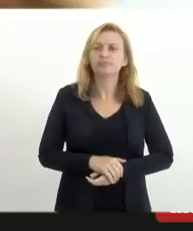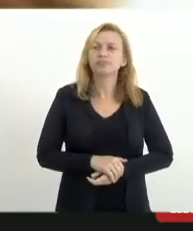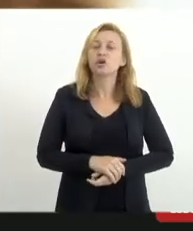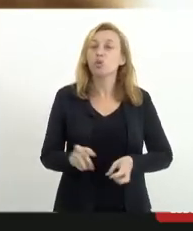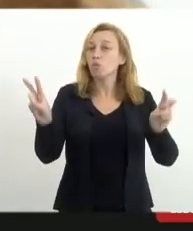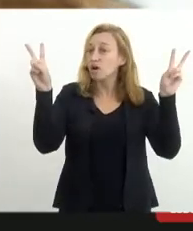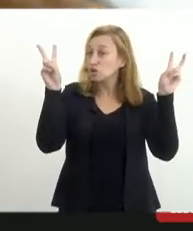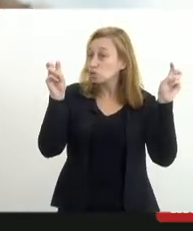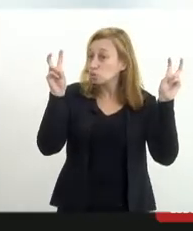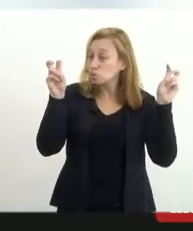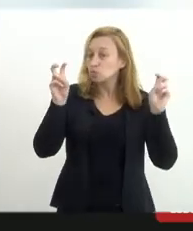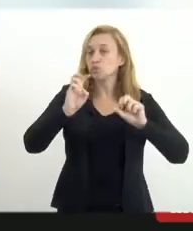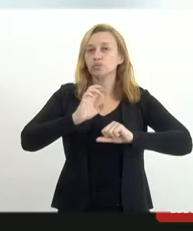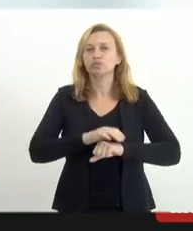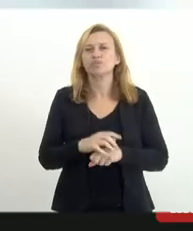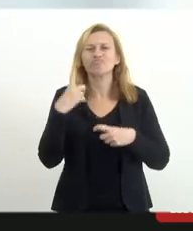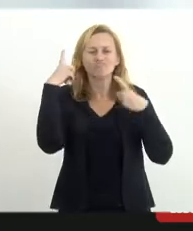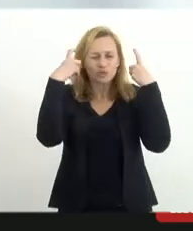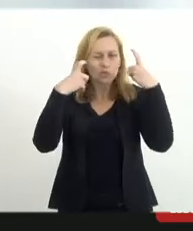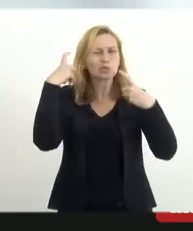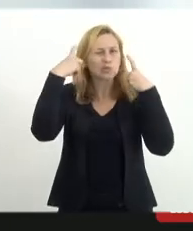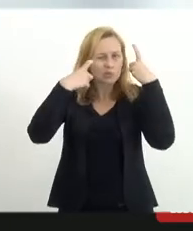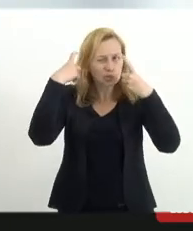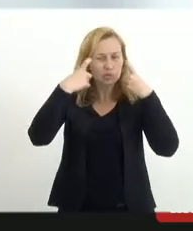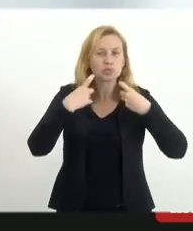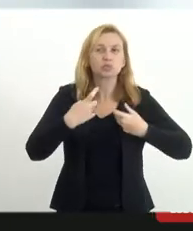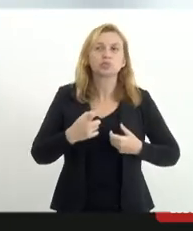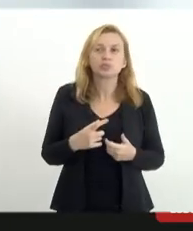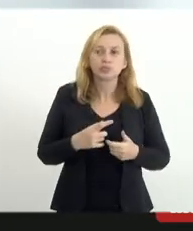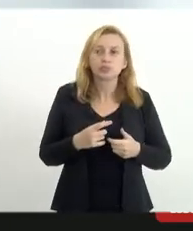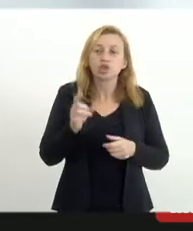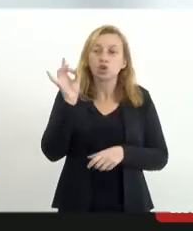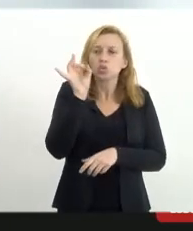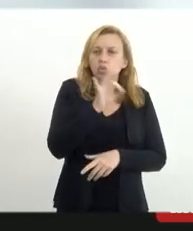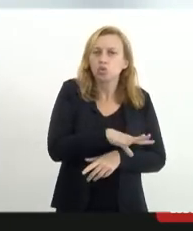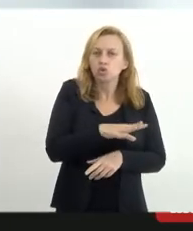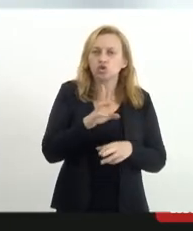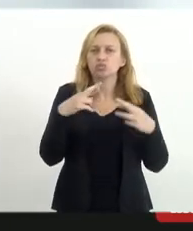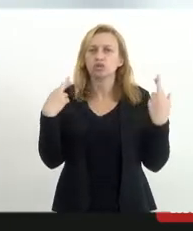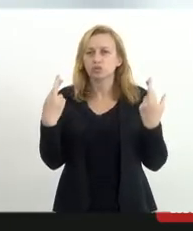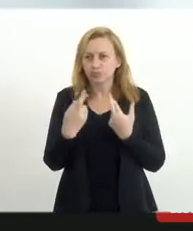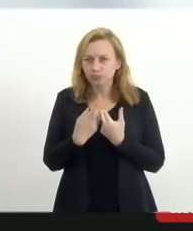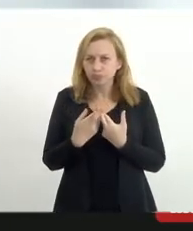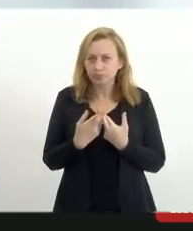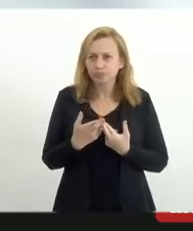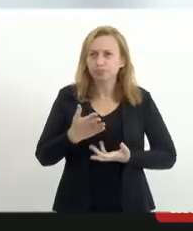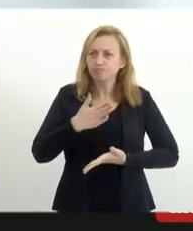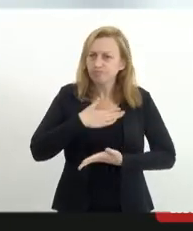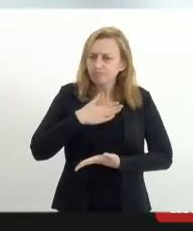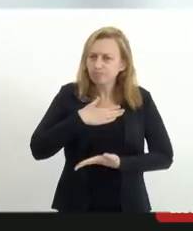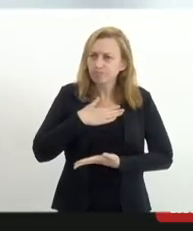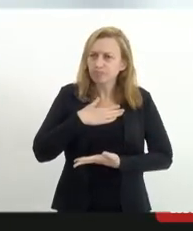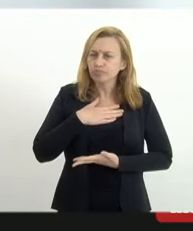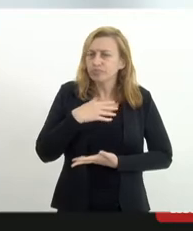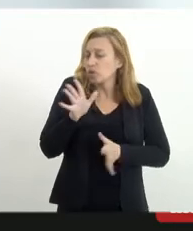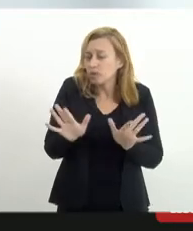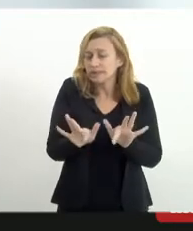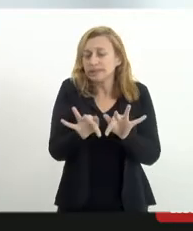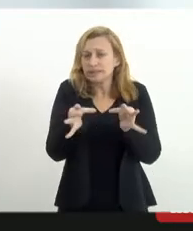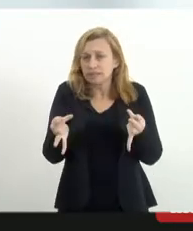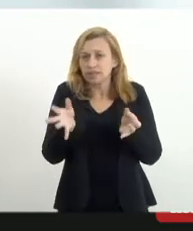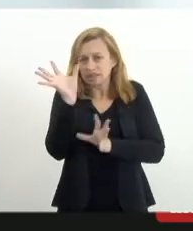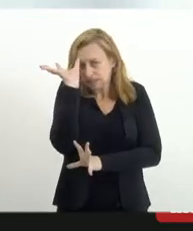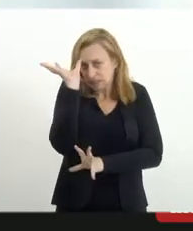uma questão que me preocupou na última discussão, que para mim era uma questão muito